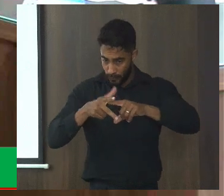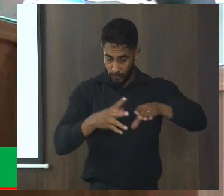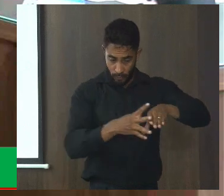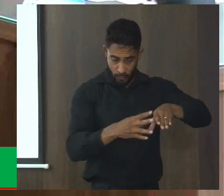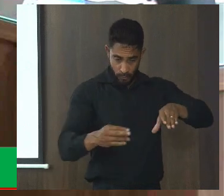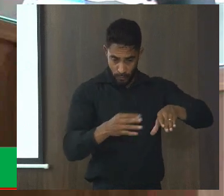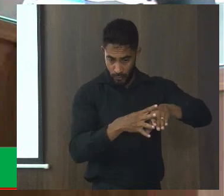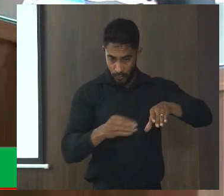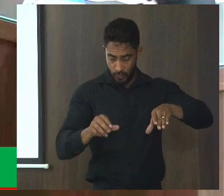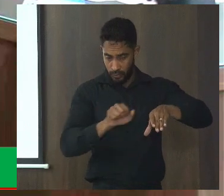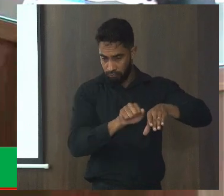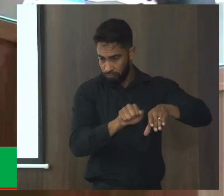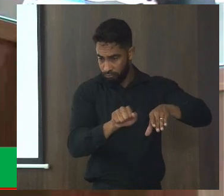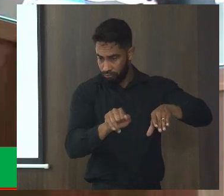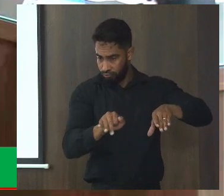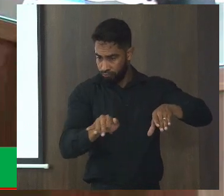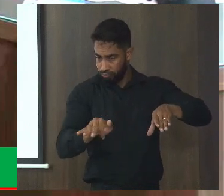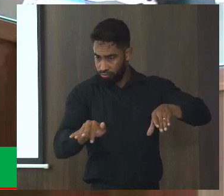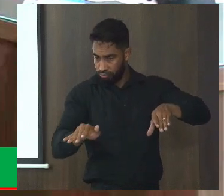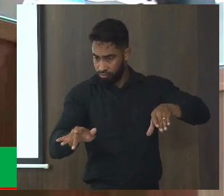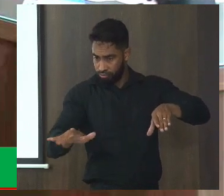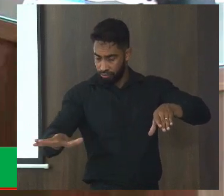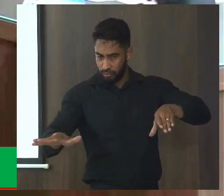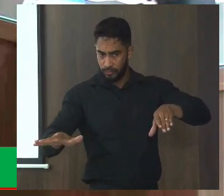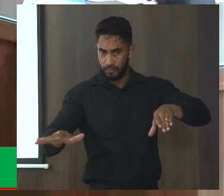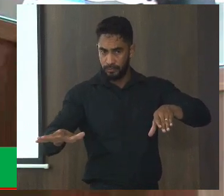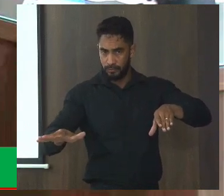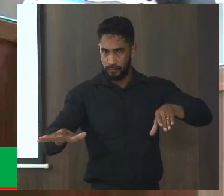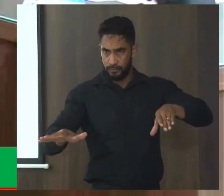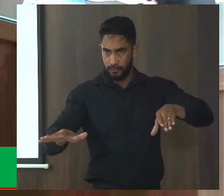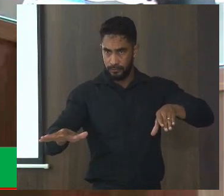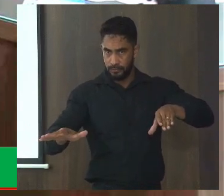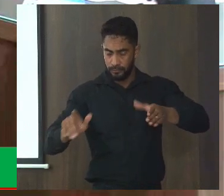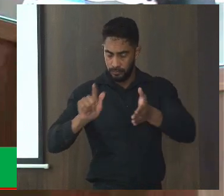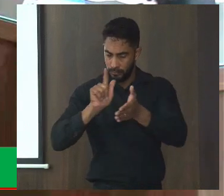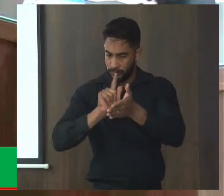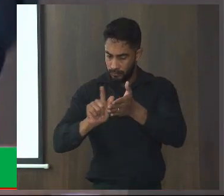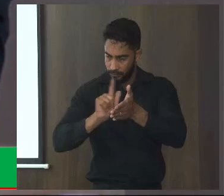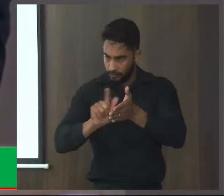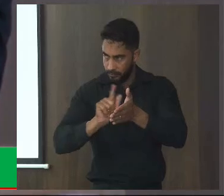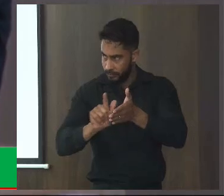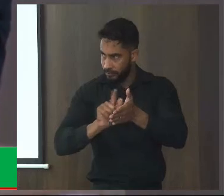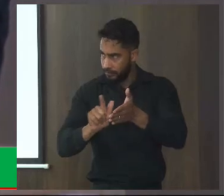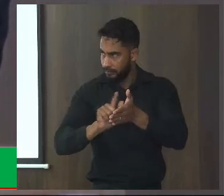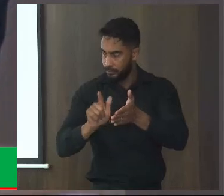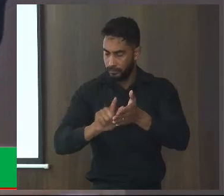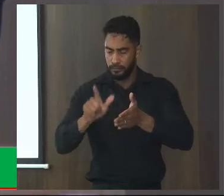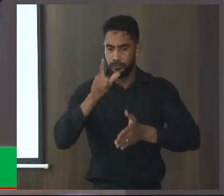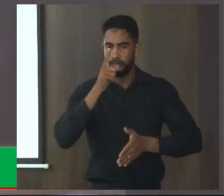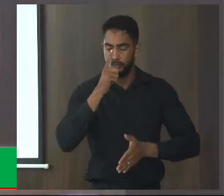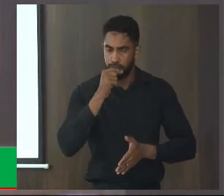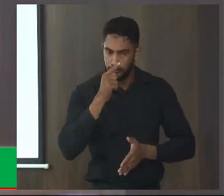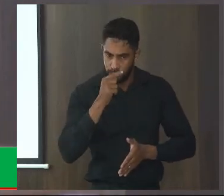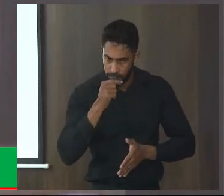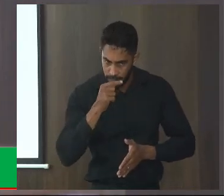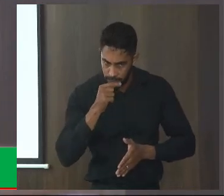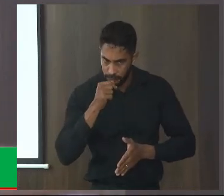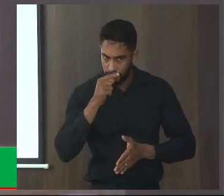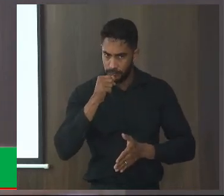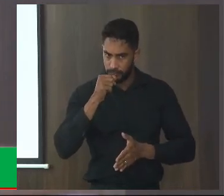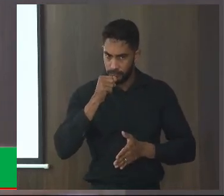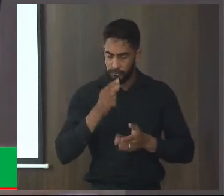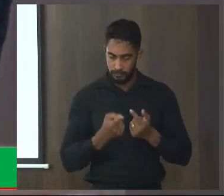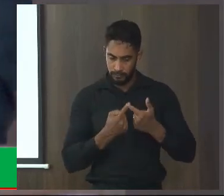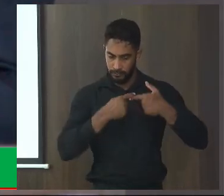você está falando, mas essa bomba passa por uma estação de tratamento, é uma ETA que eles criaram lá dentro, ela é